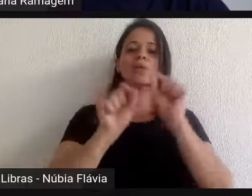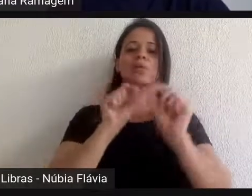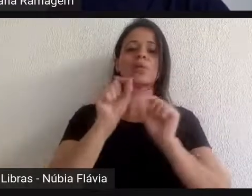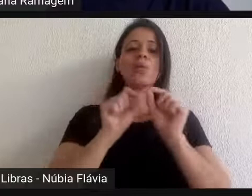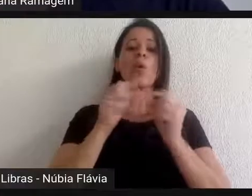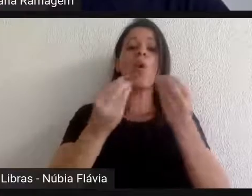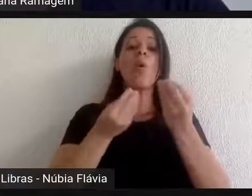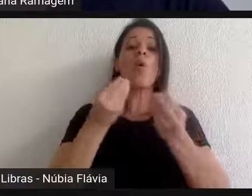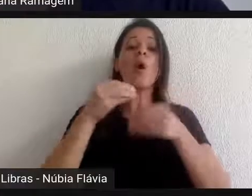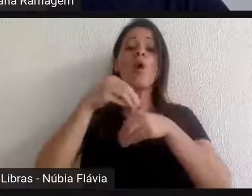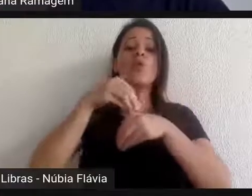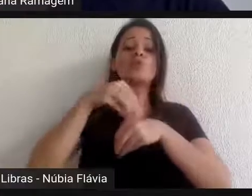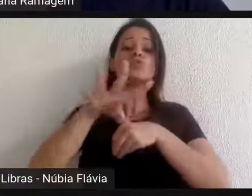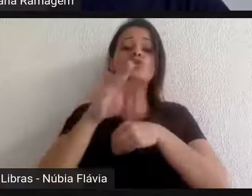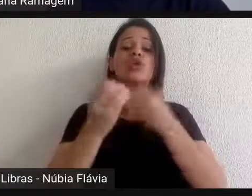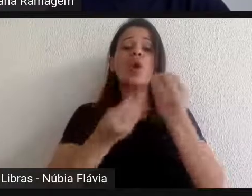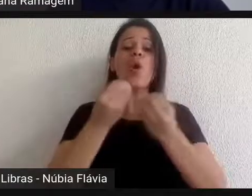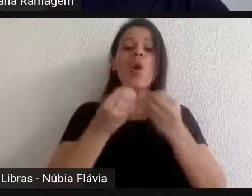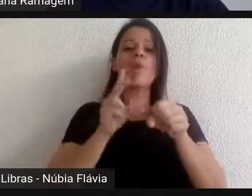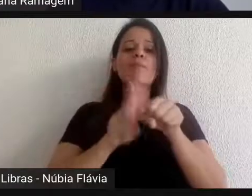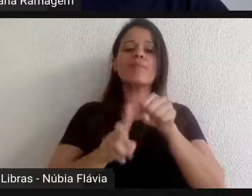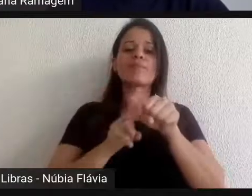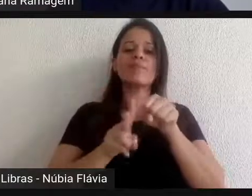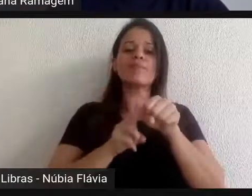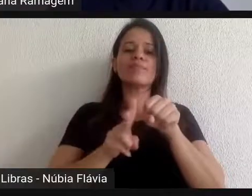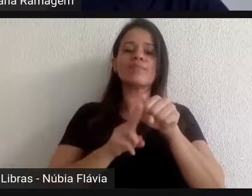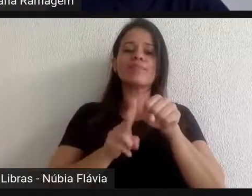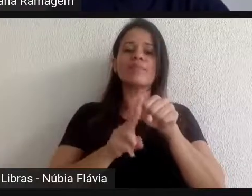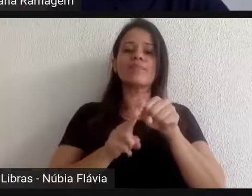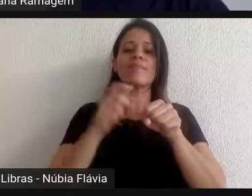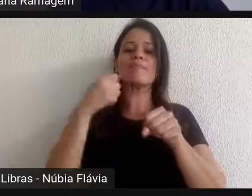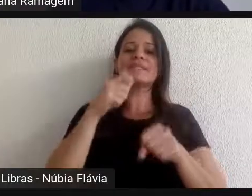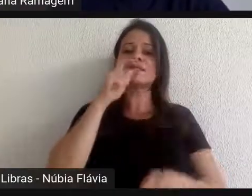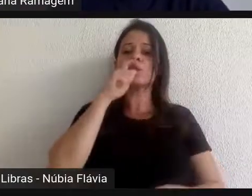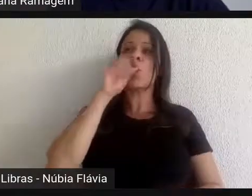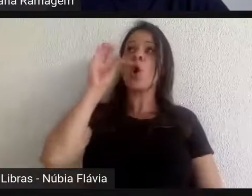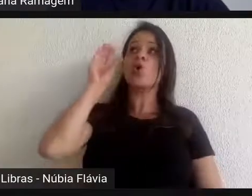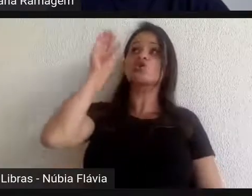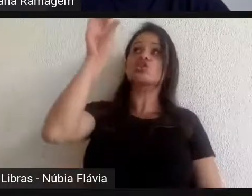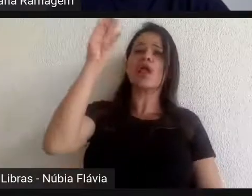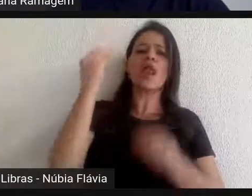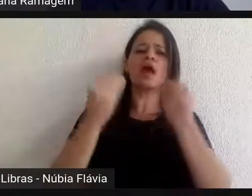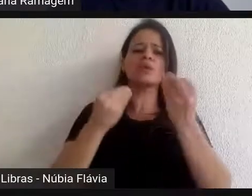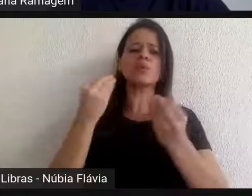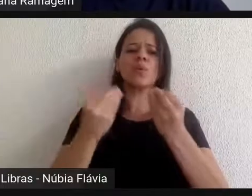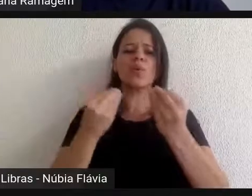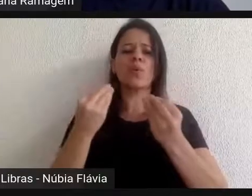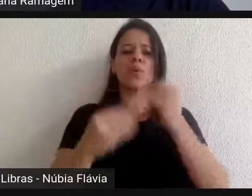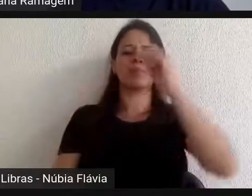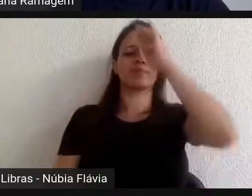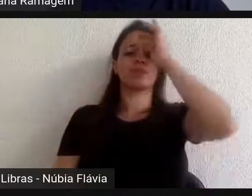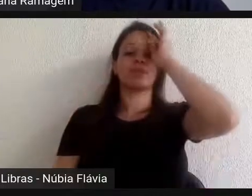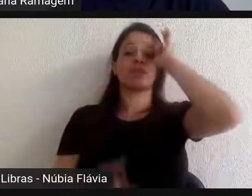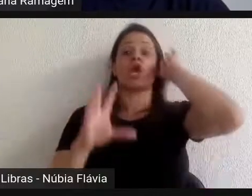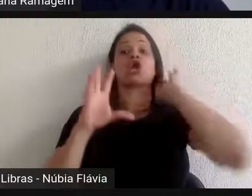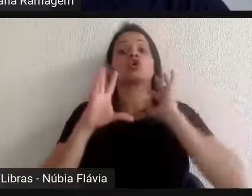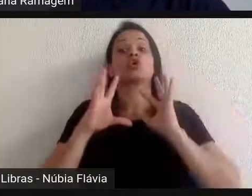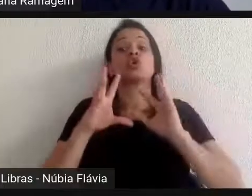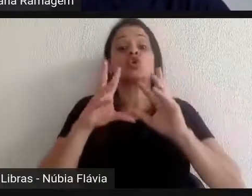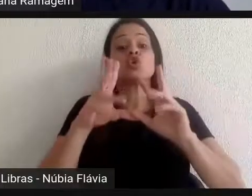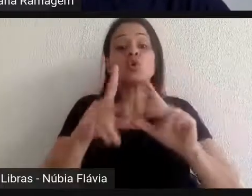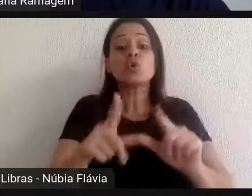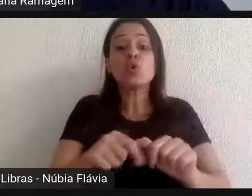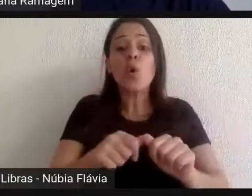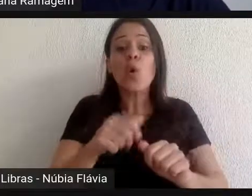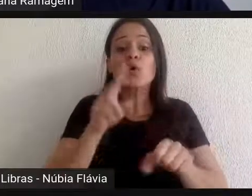manter os vegetais congelados. Tá. Não são todos os vegetais que